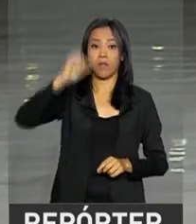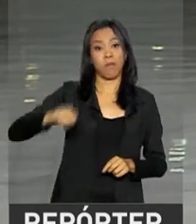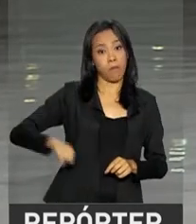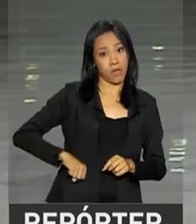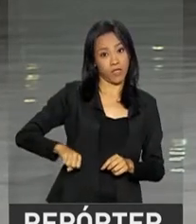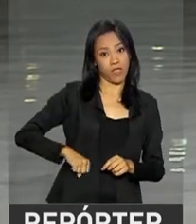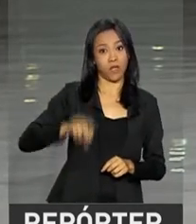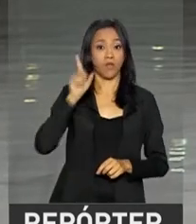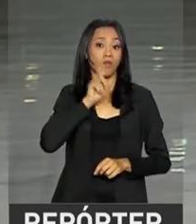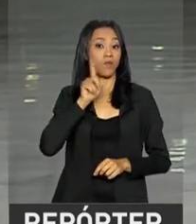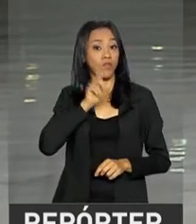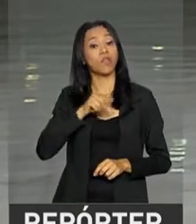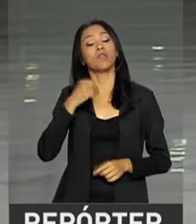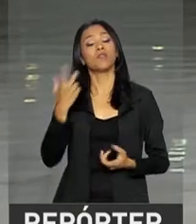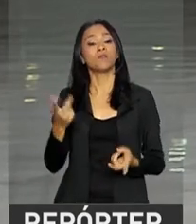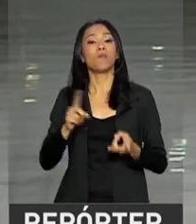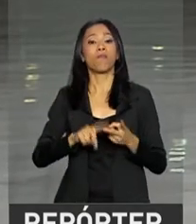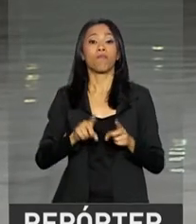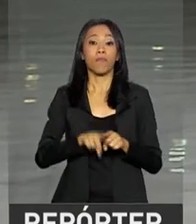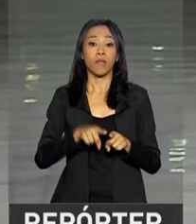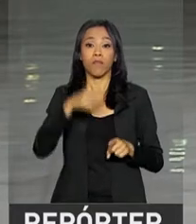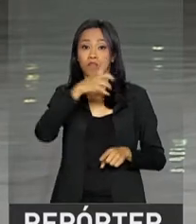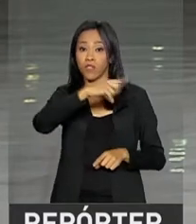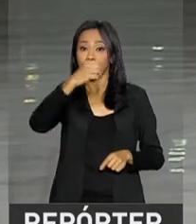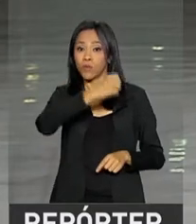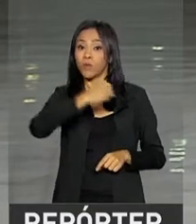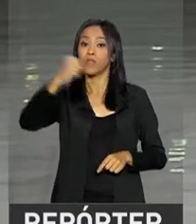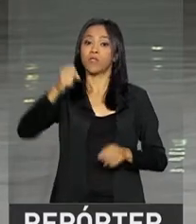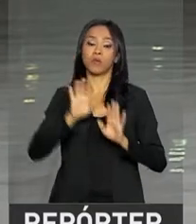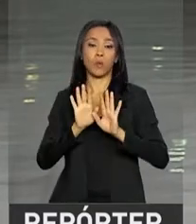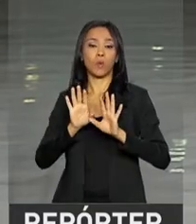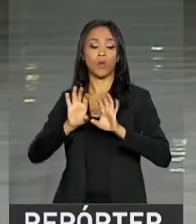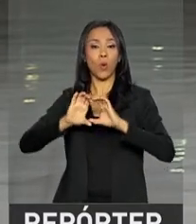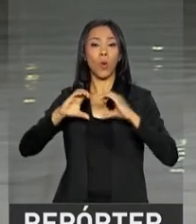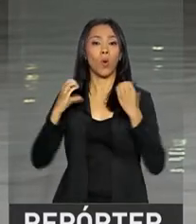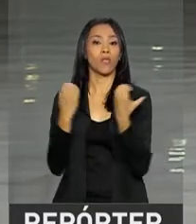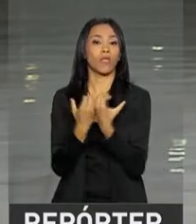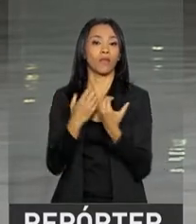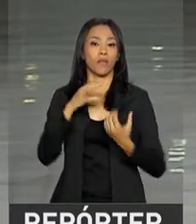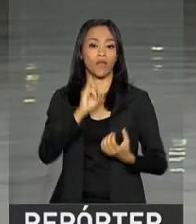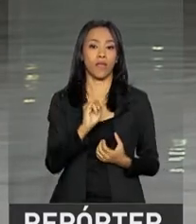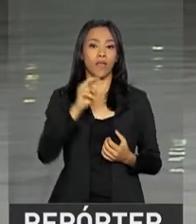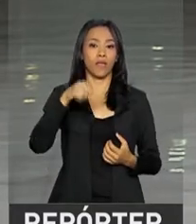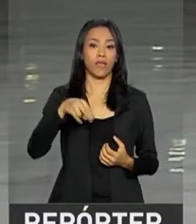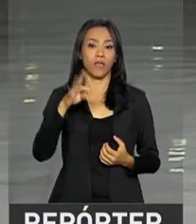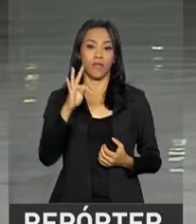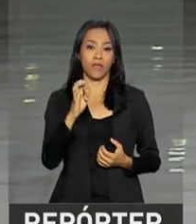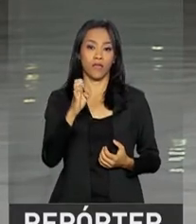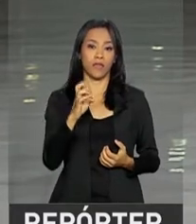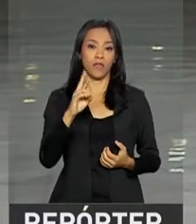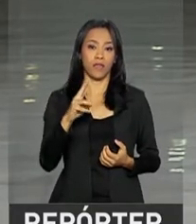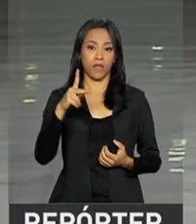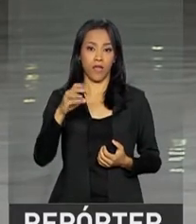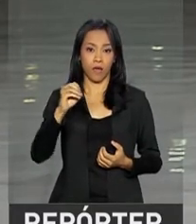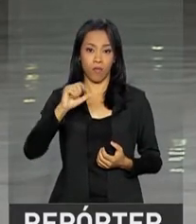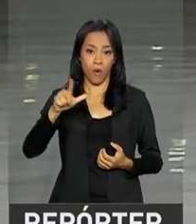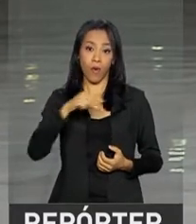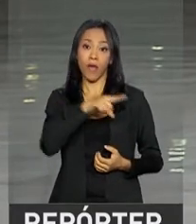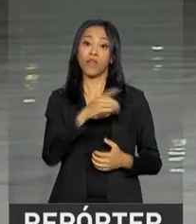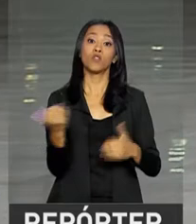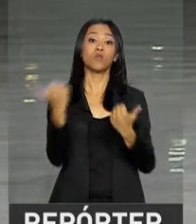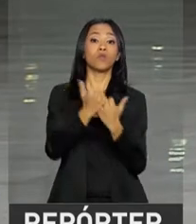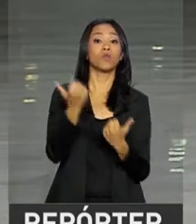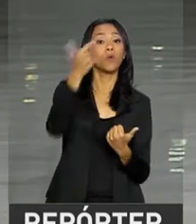delegado para dar para as américas no comitê executivo da interpol rogério galloro entra no lugar de fernando